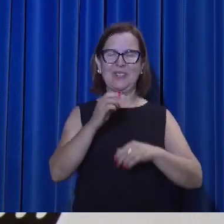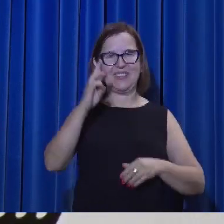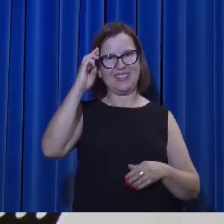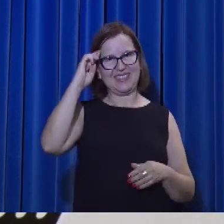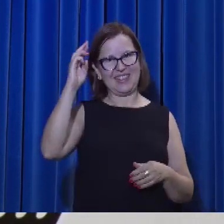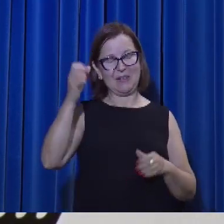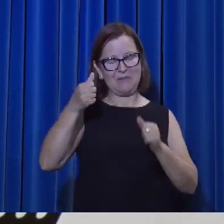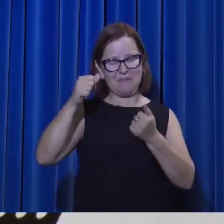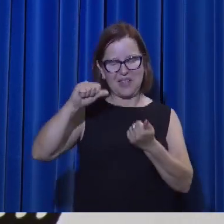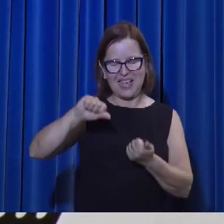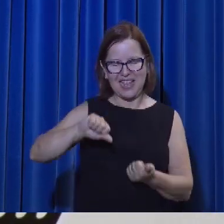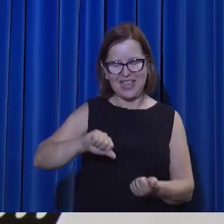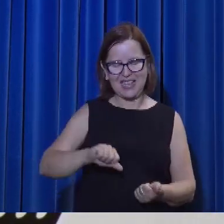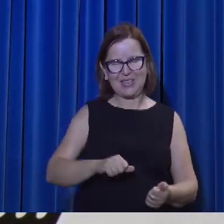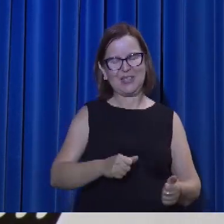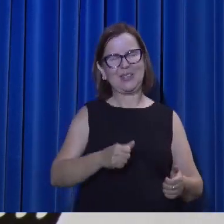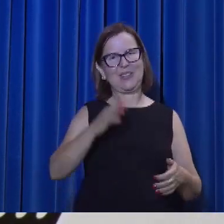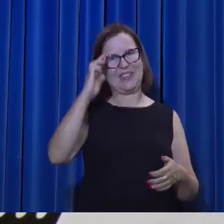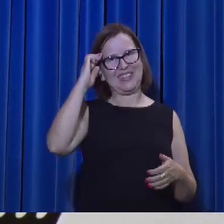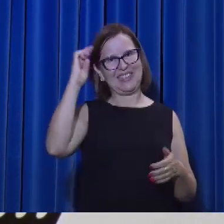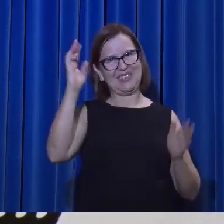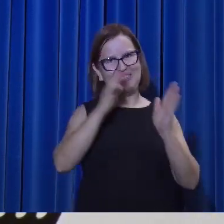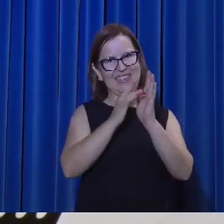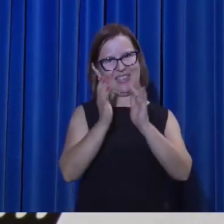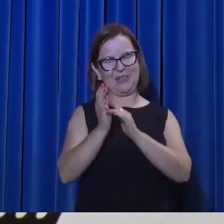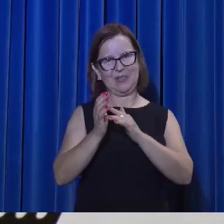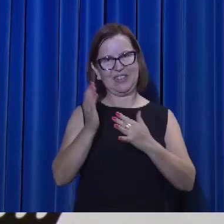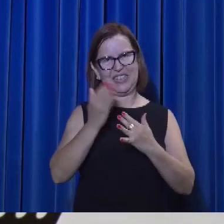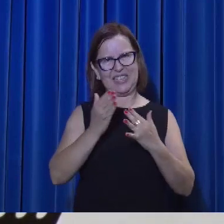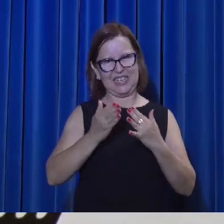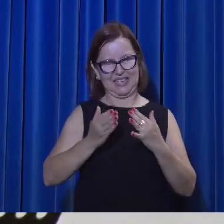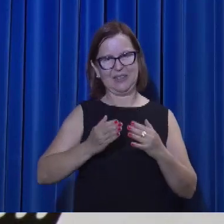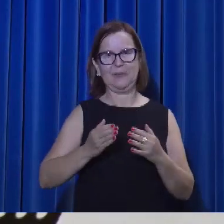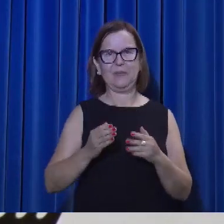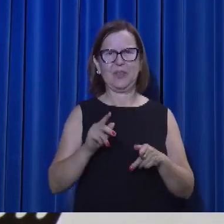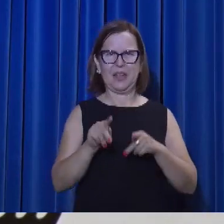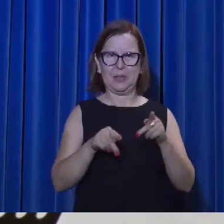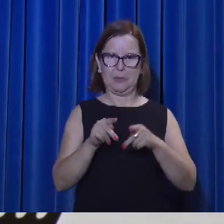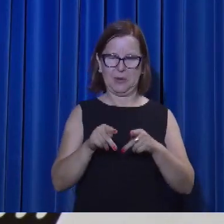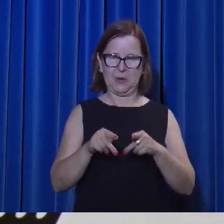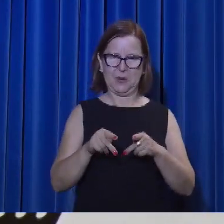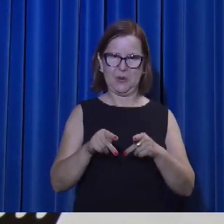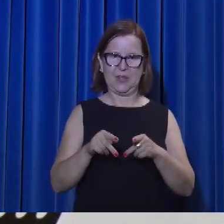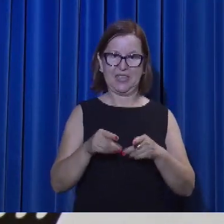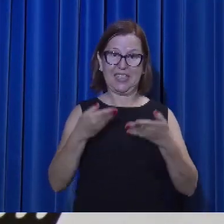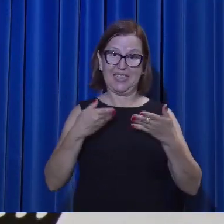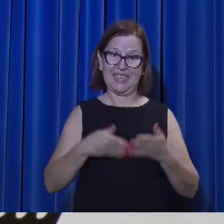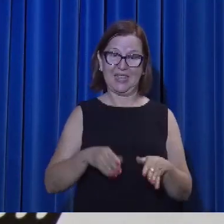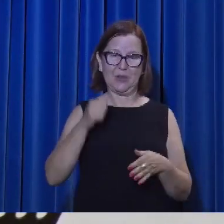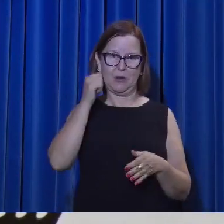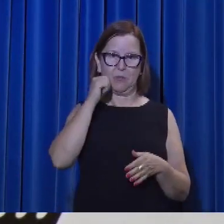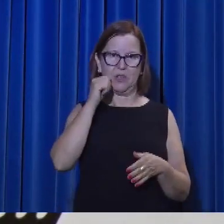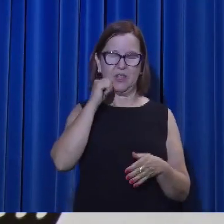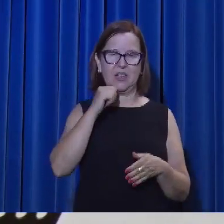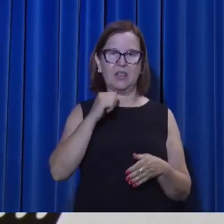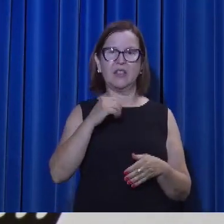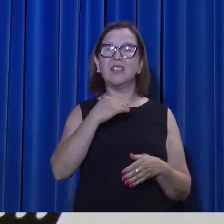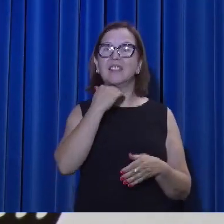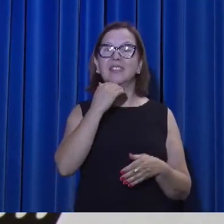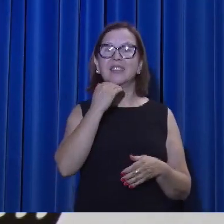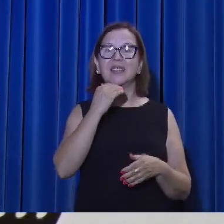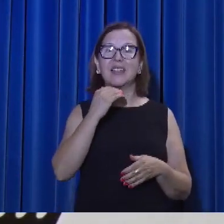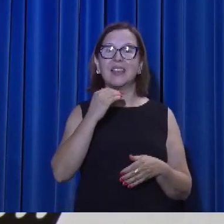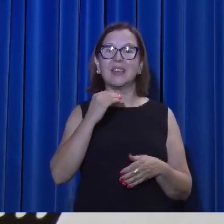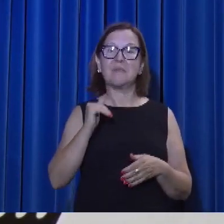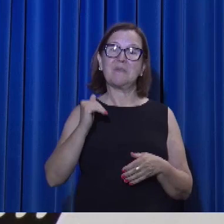Batizou o Senhor. Dentre os nascidos de mulher, ninguém apareceu maior do que João Batista. Mas